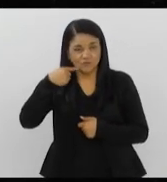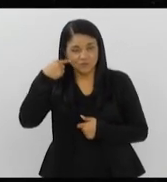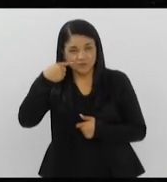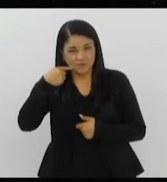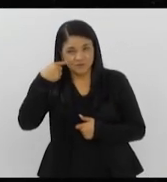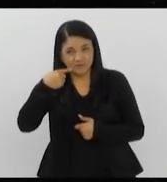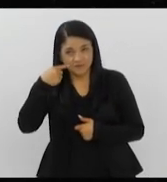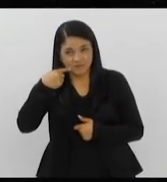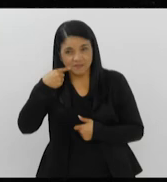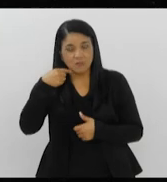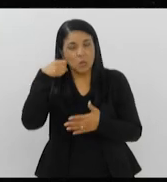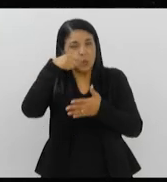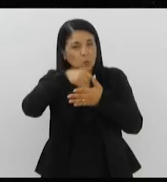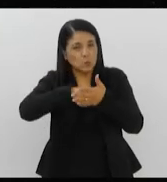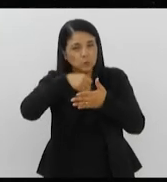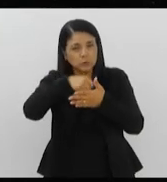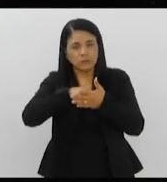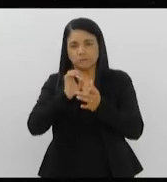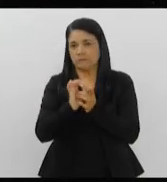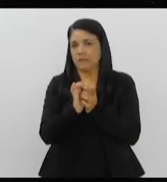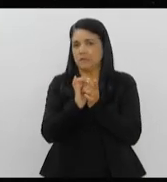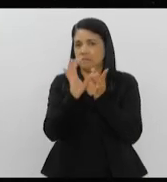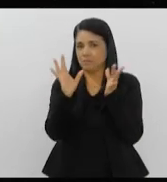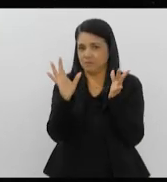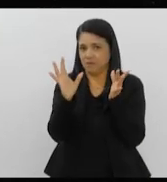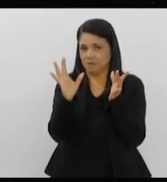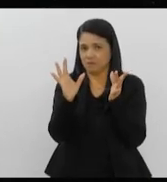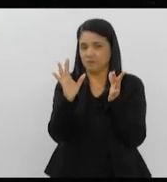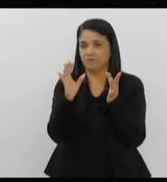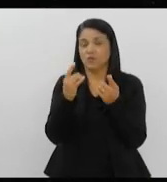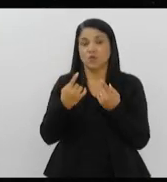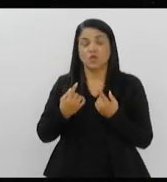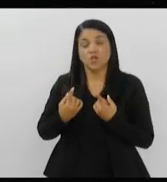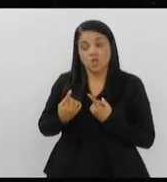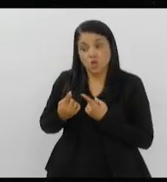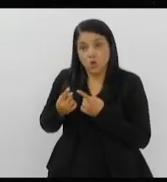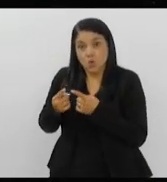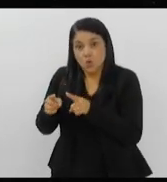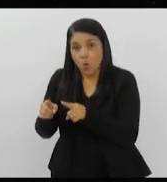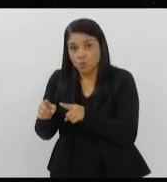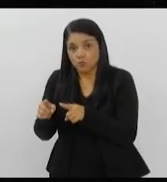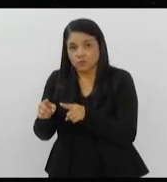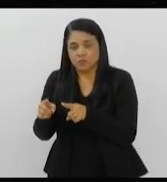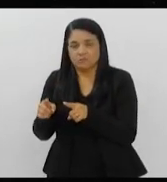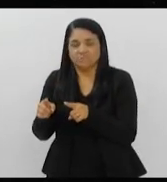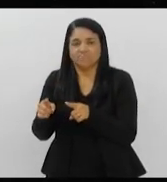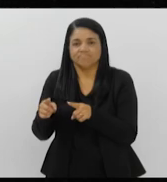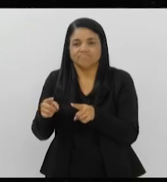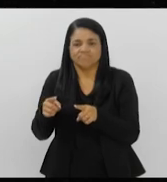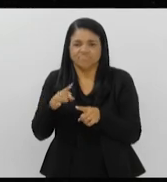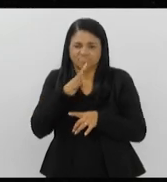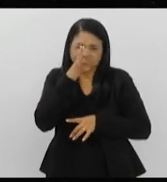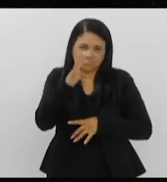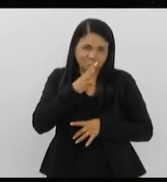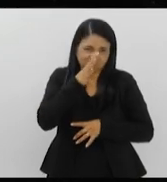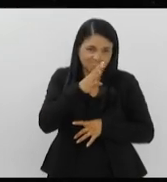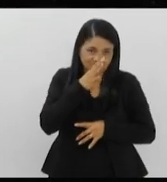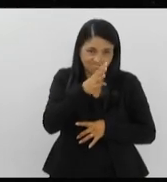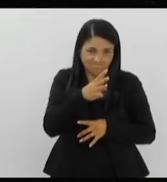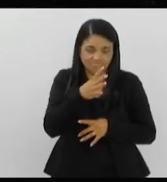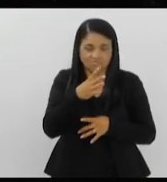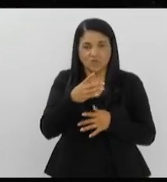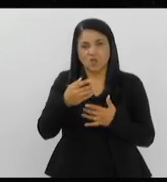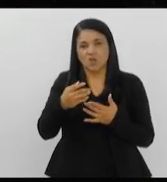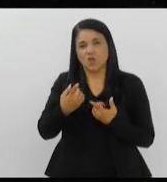sempre lutando pela Liberdade pela Liberdade contra a as arbitrariedades contra